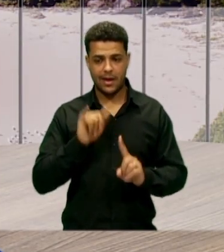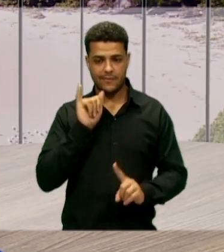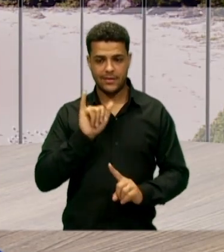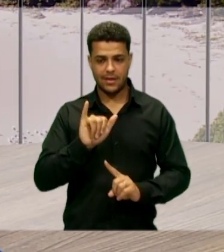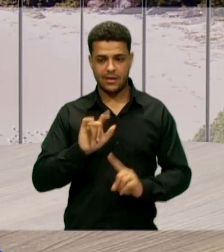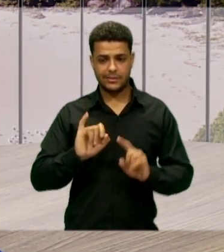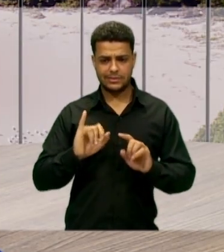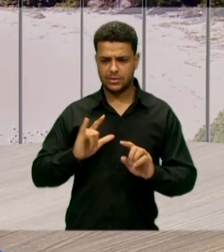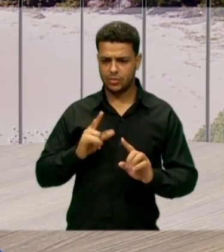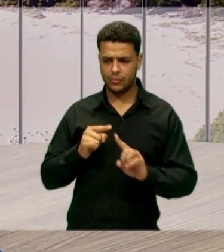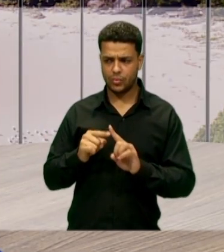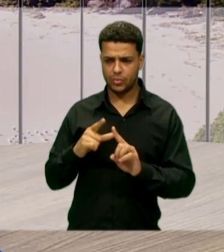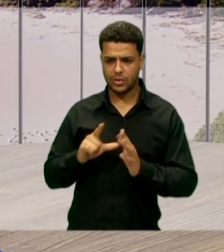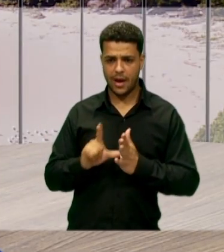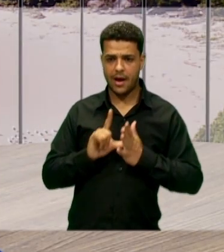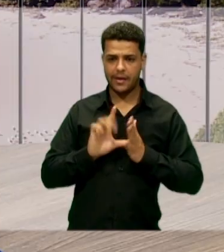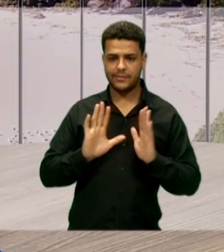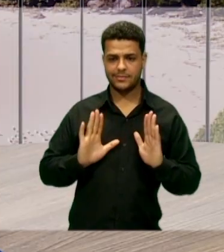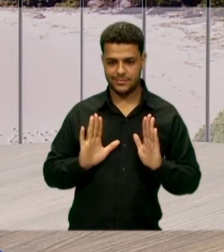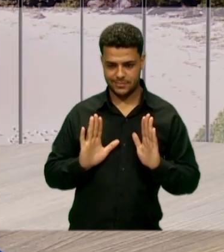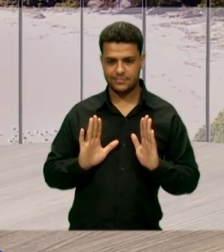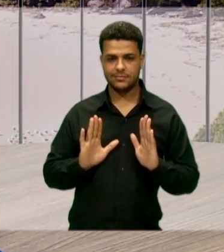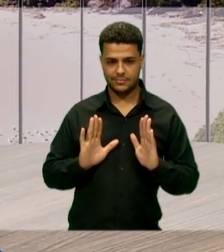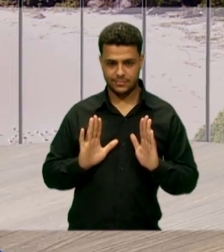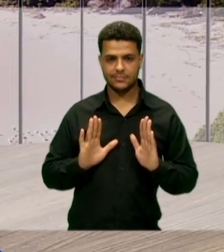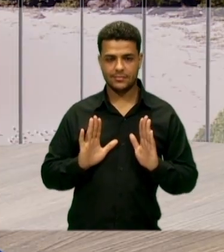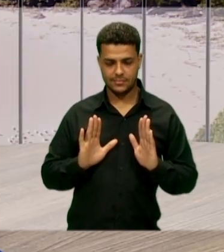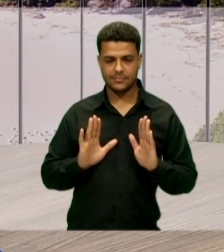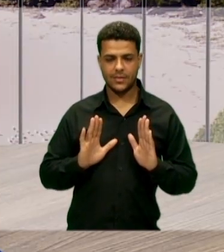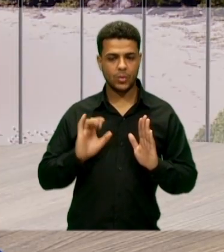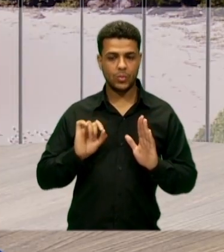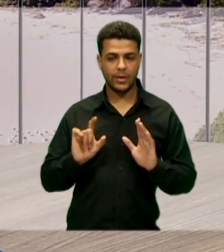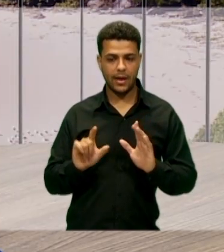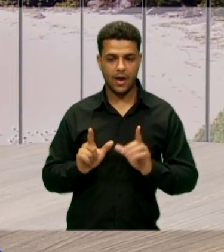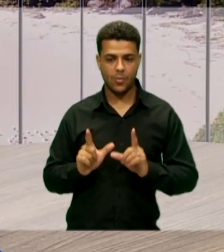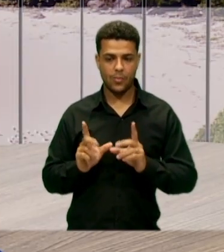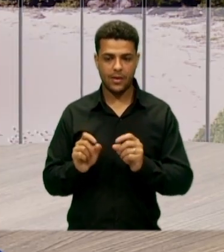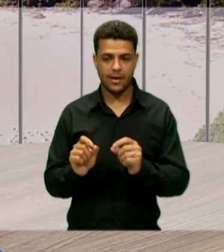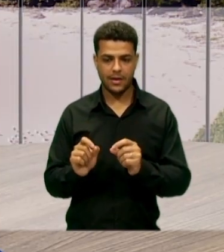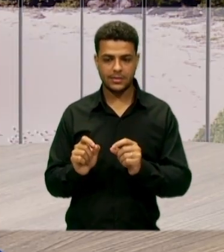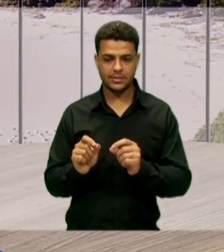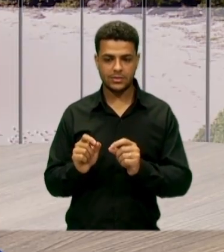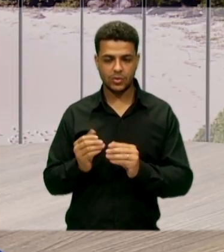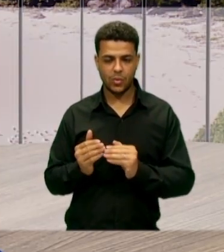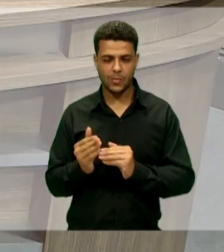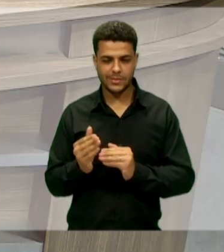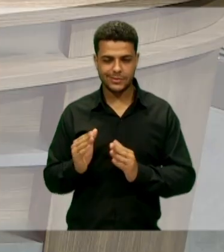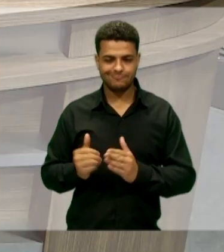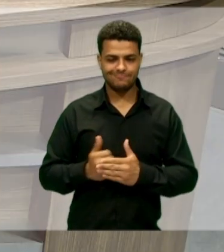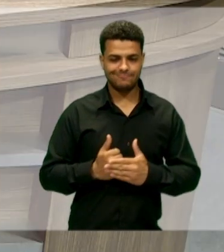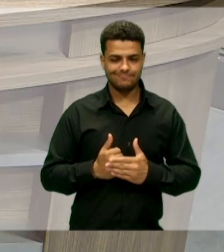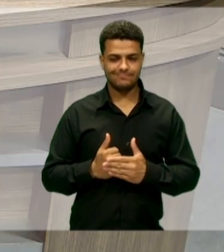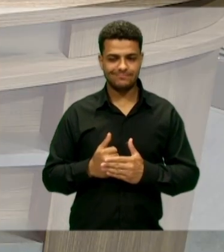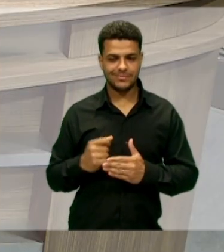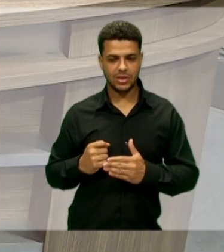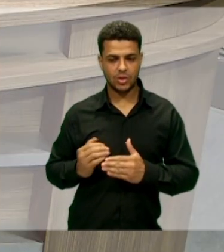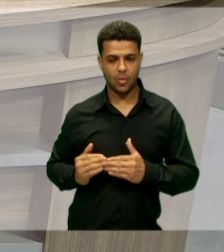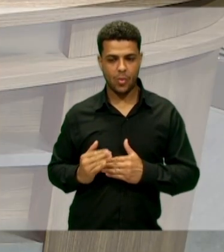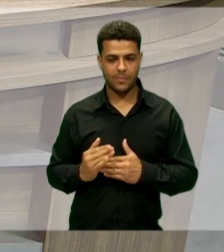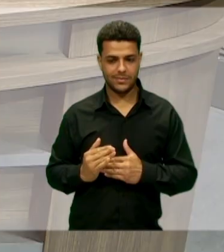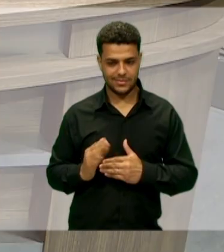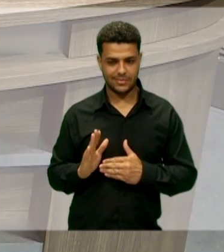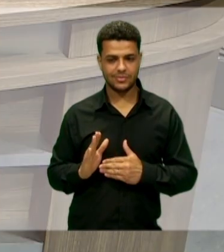foi possível, detecção precoce. O que a gente considera como um câncer precoce? Aquele câncer que está confinado ao órgão que deu origem a